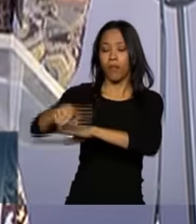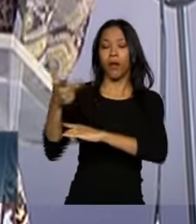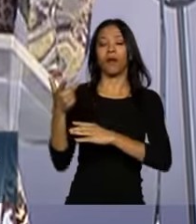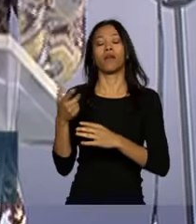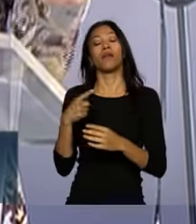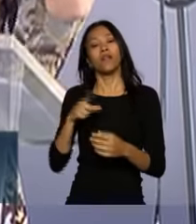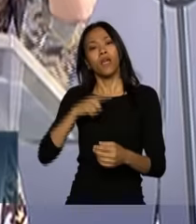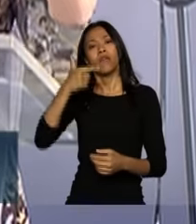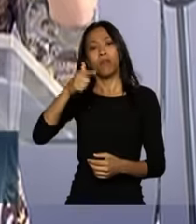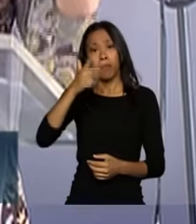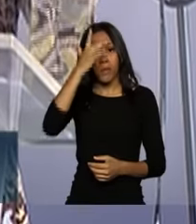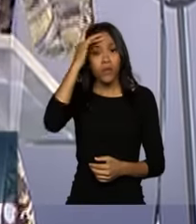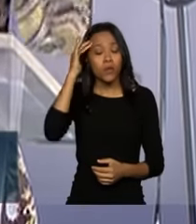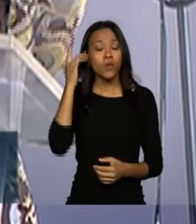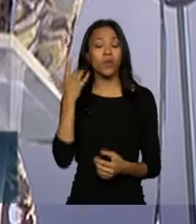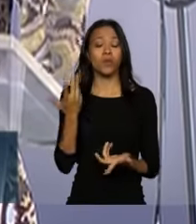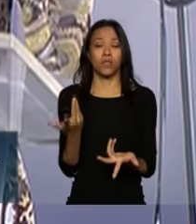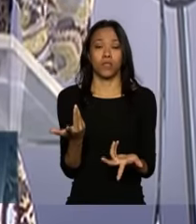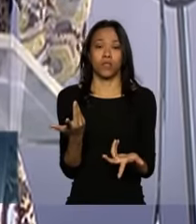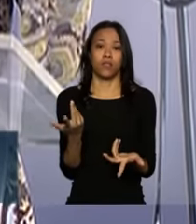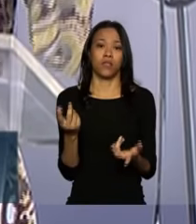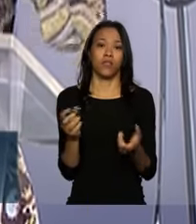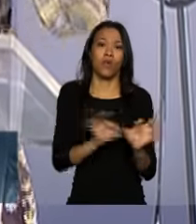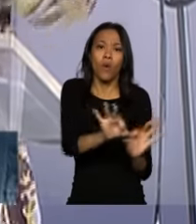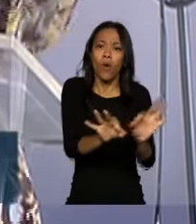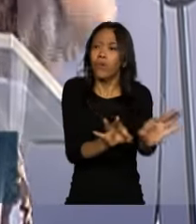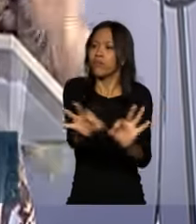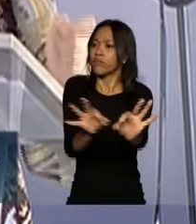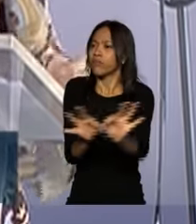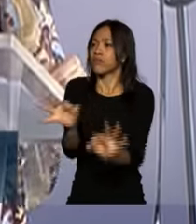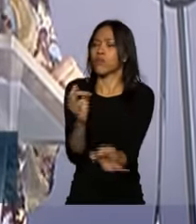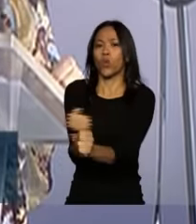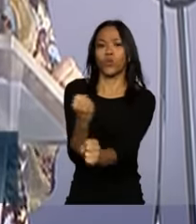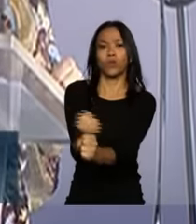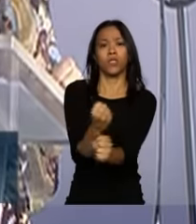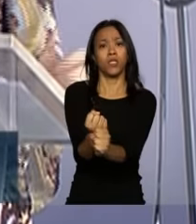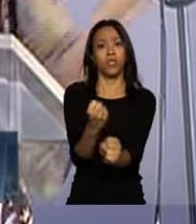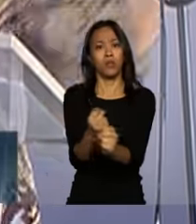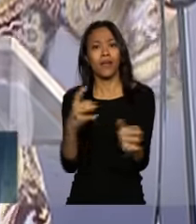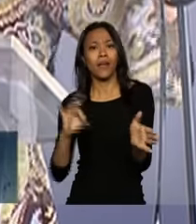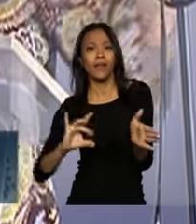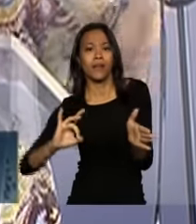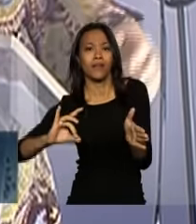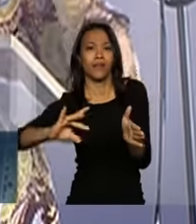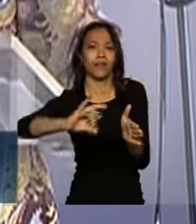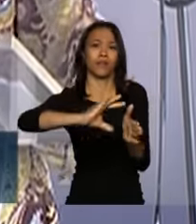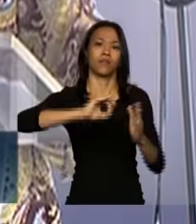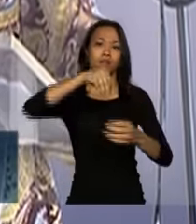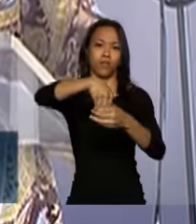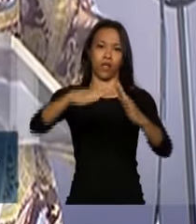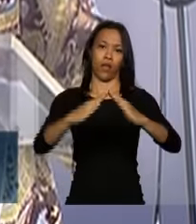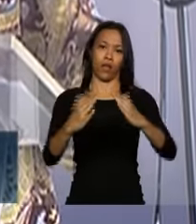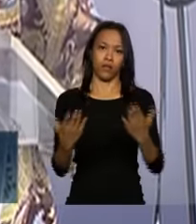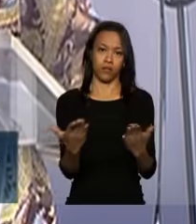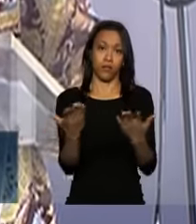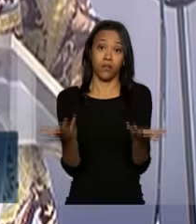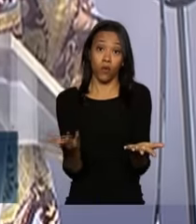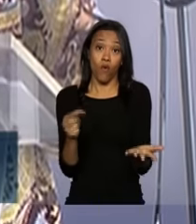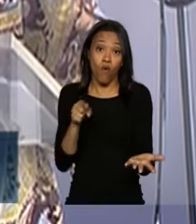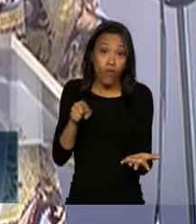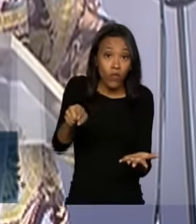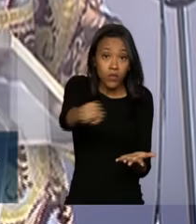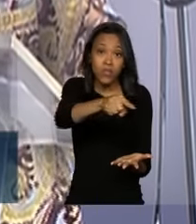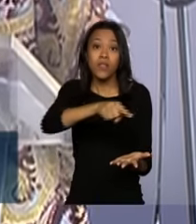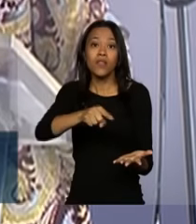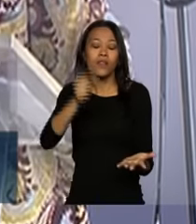fazendo cada uma das partes dessas casas. E aí, vocês, ao ter